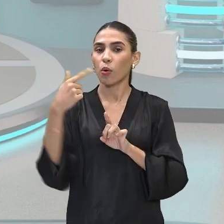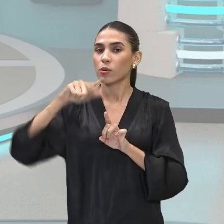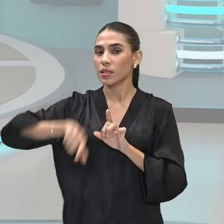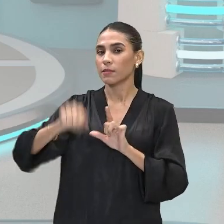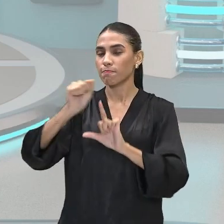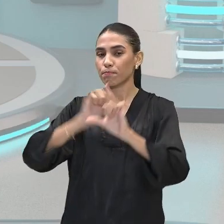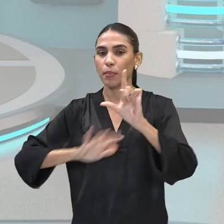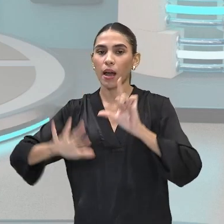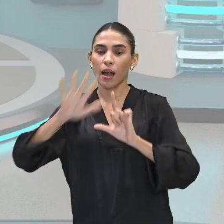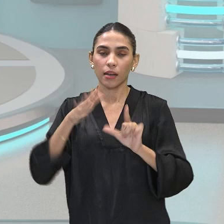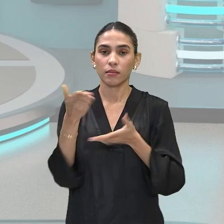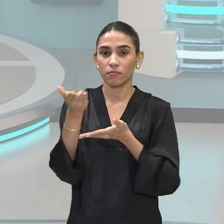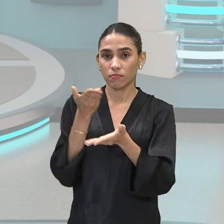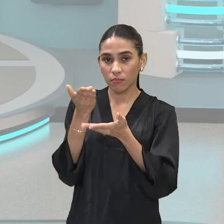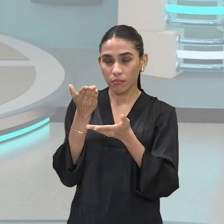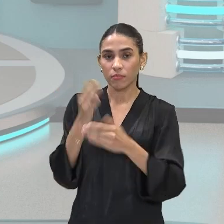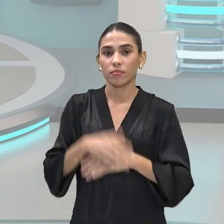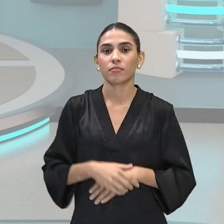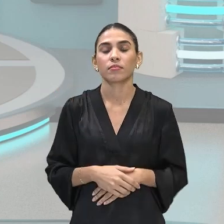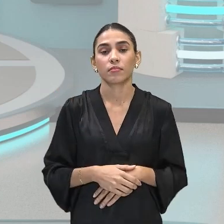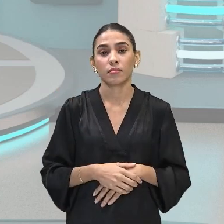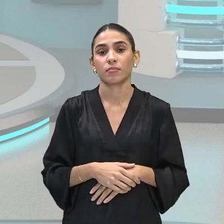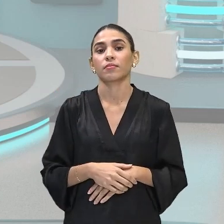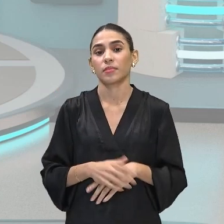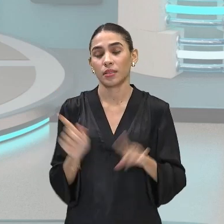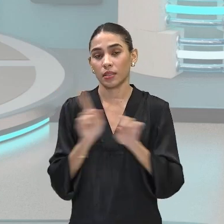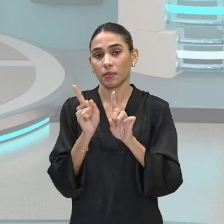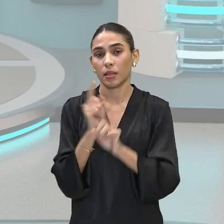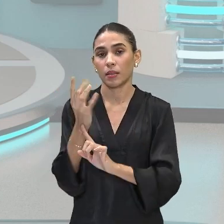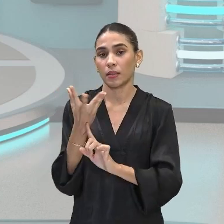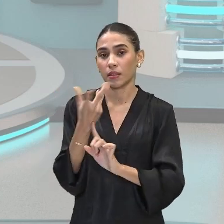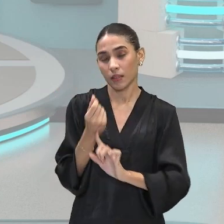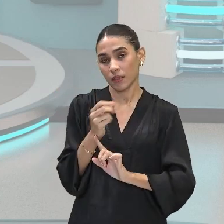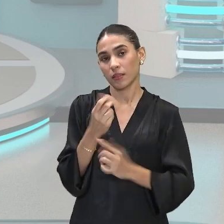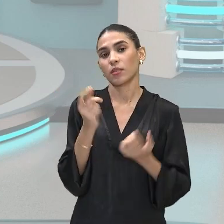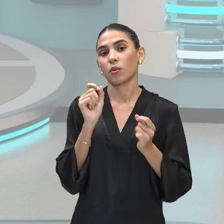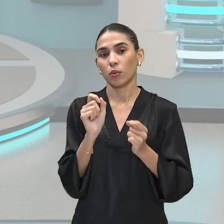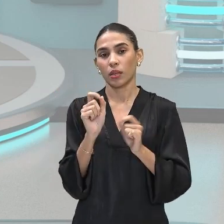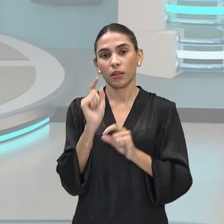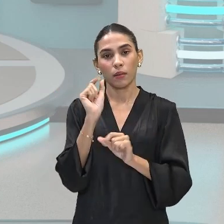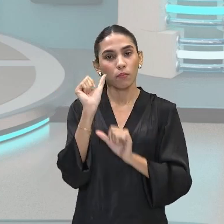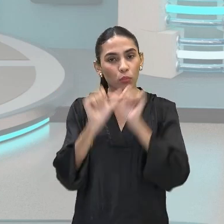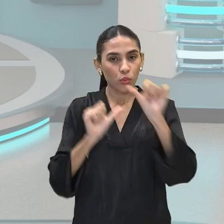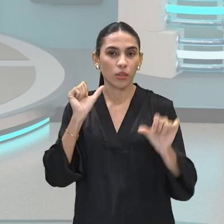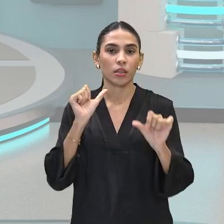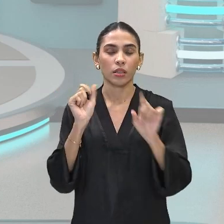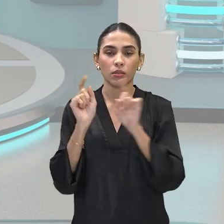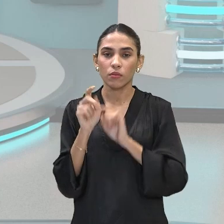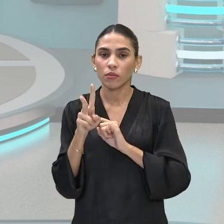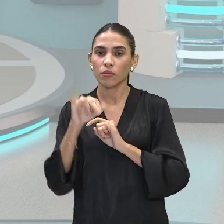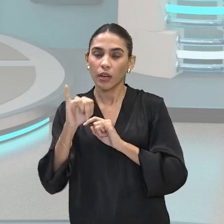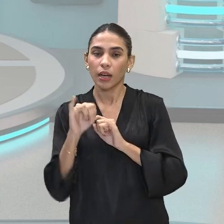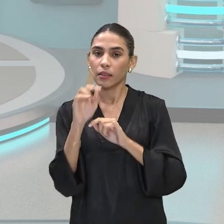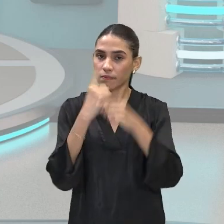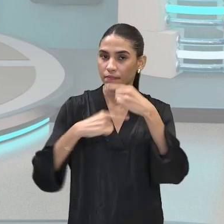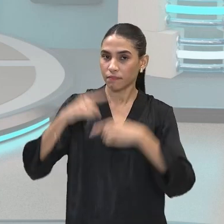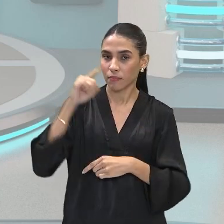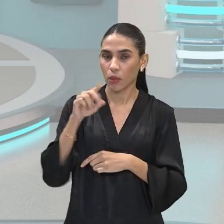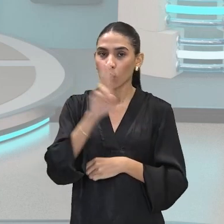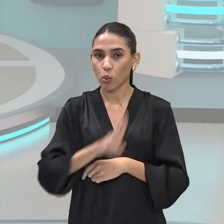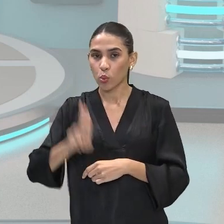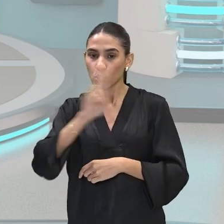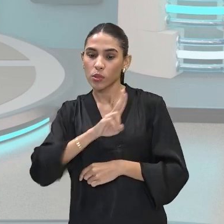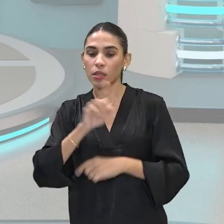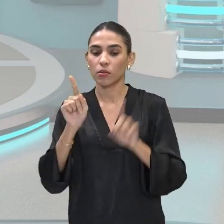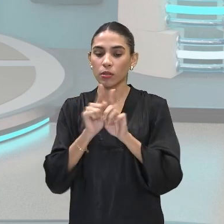essa obra de arte. E a obra de arte ela vai se modificando, ela vai utilizando aquilo que está ao nosso redor para se